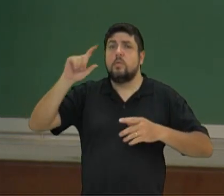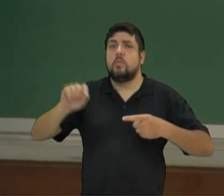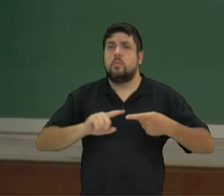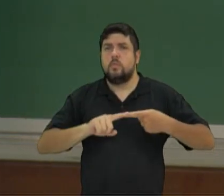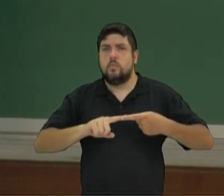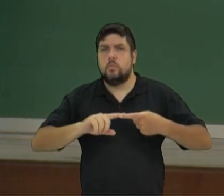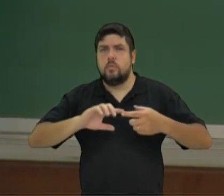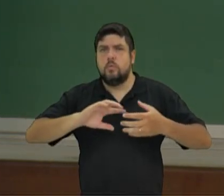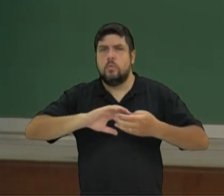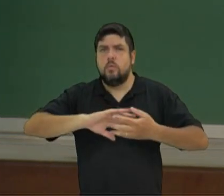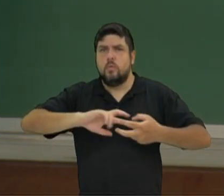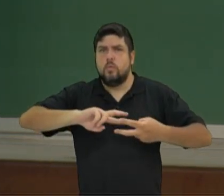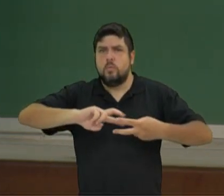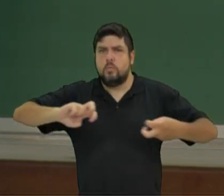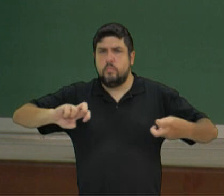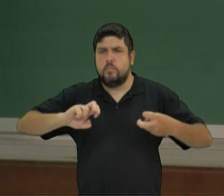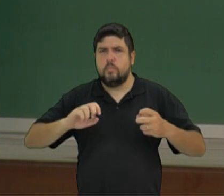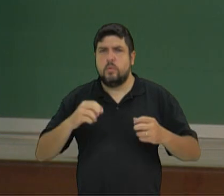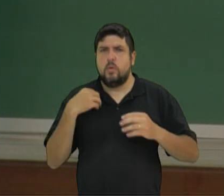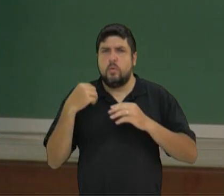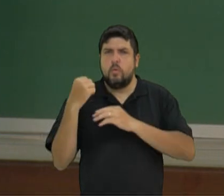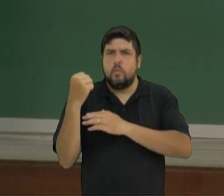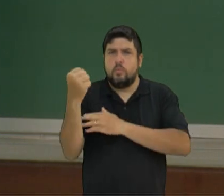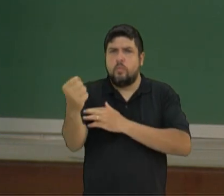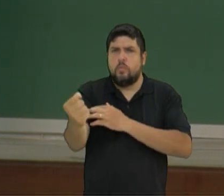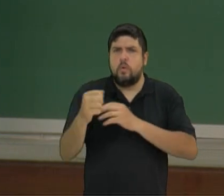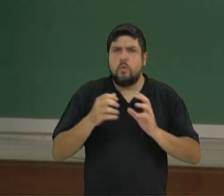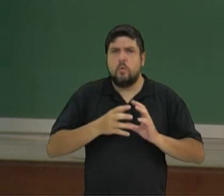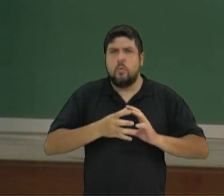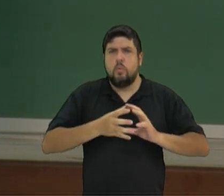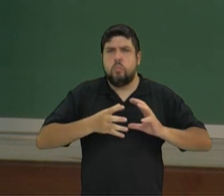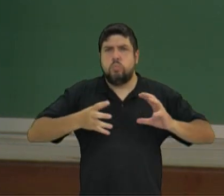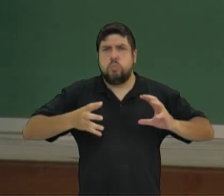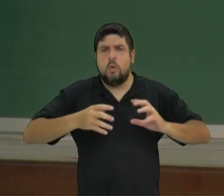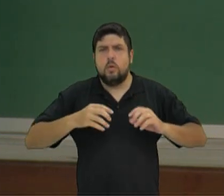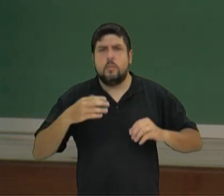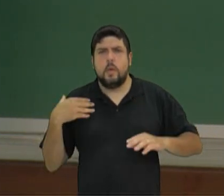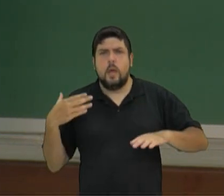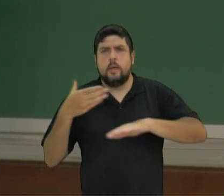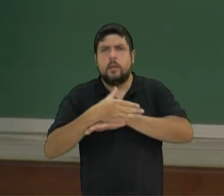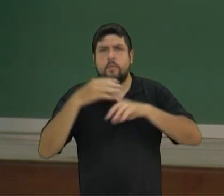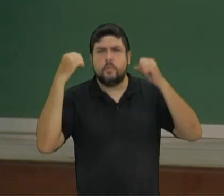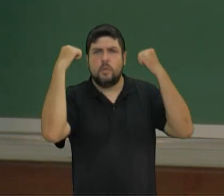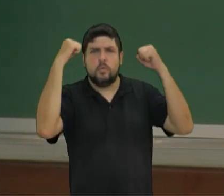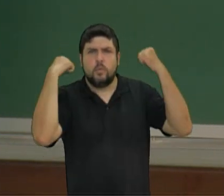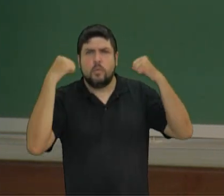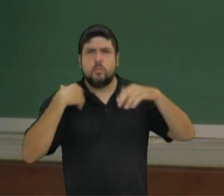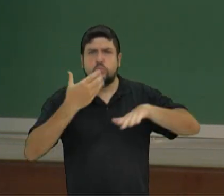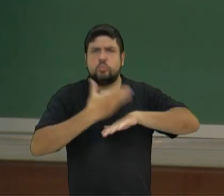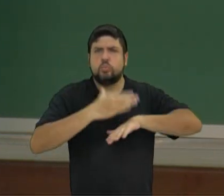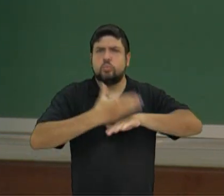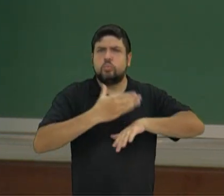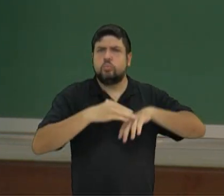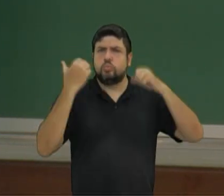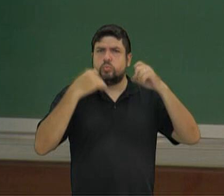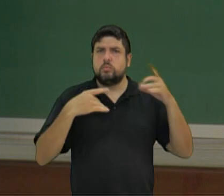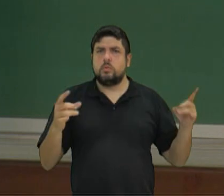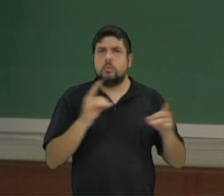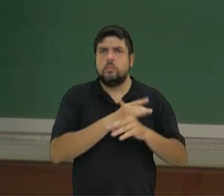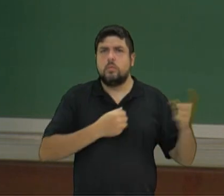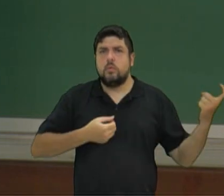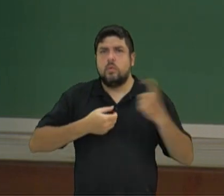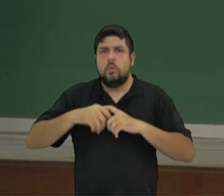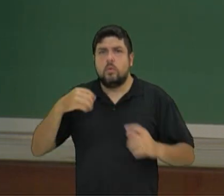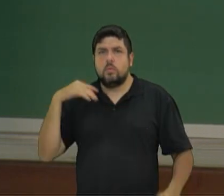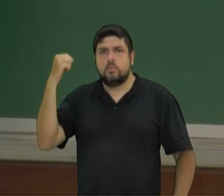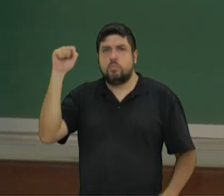relaxá-lo. Então, quando eu dei aquele exemplo do bíceps, né, foi na academia, ficou super forte e mostra aquele bíceps. O bíceps, esse